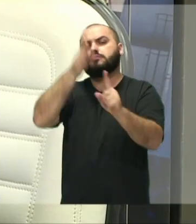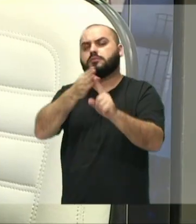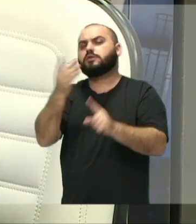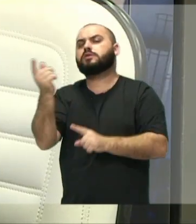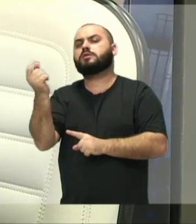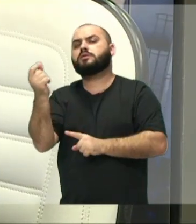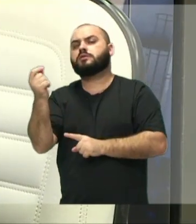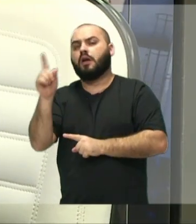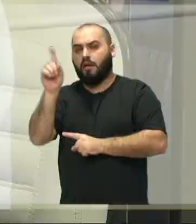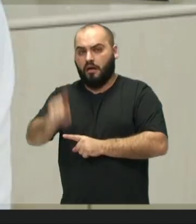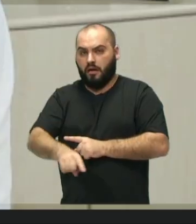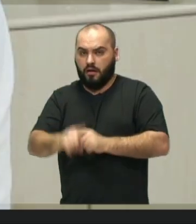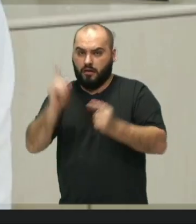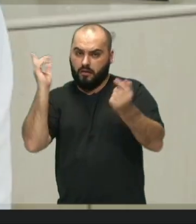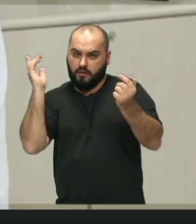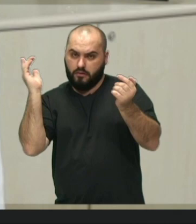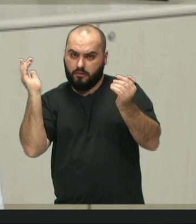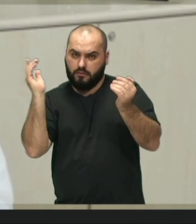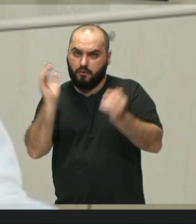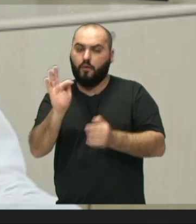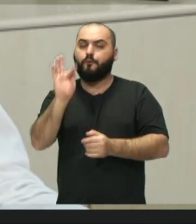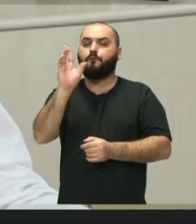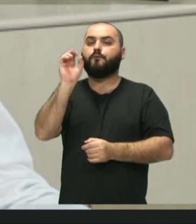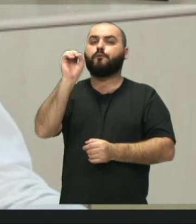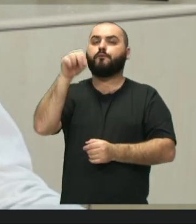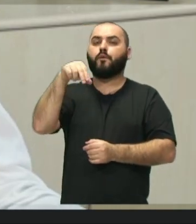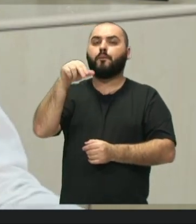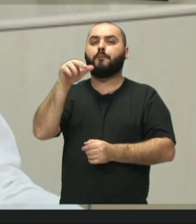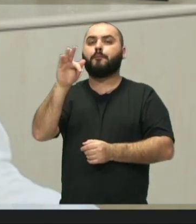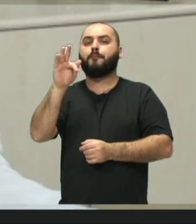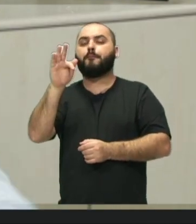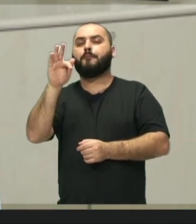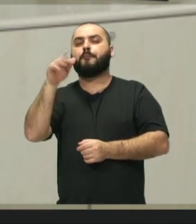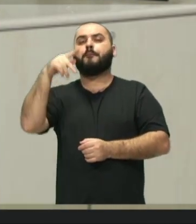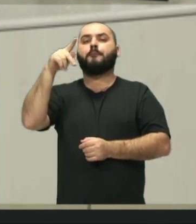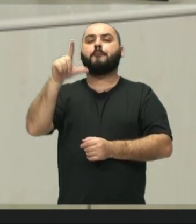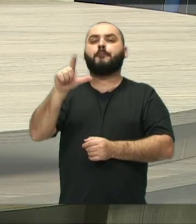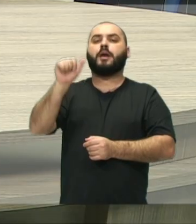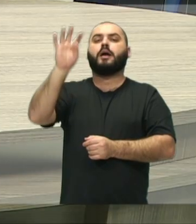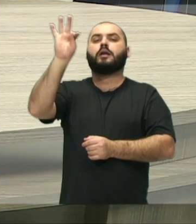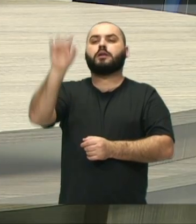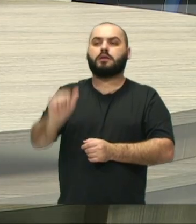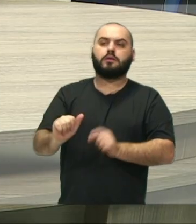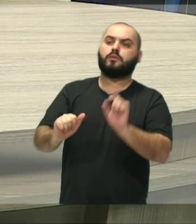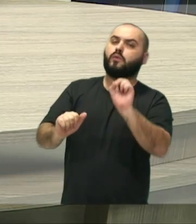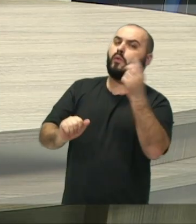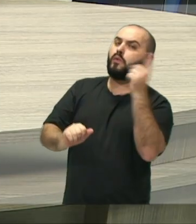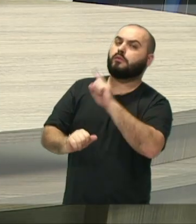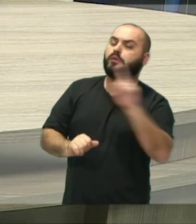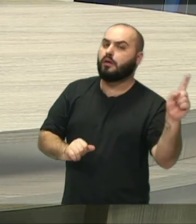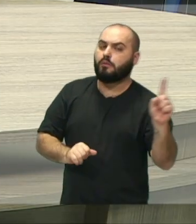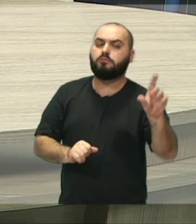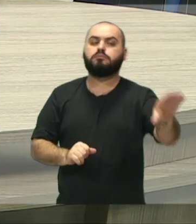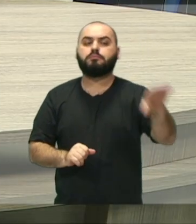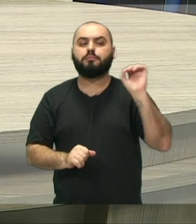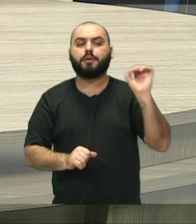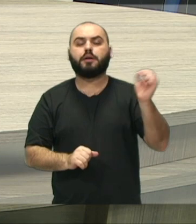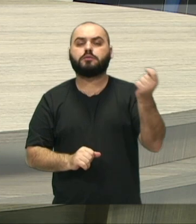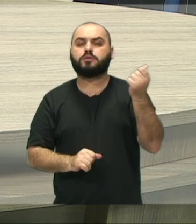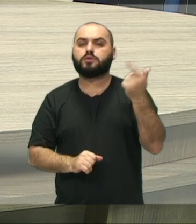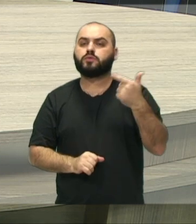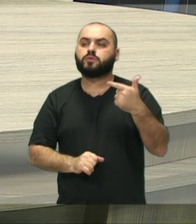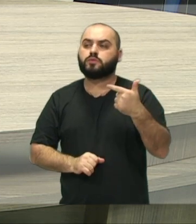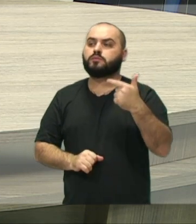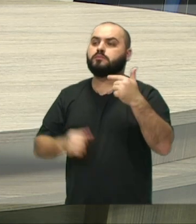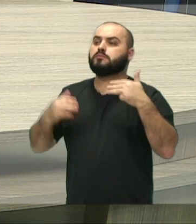são daquele acordo internacional do Fomplata ou não? Vocês estão pegando dinheiro do